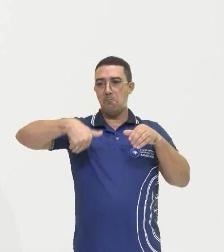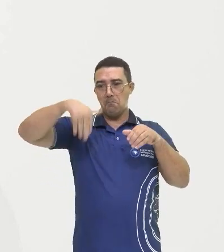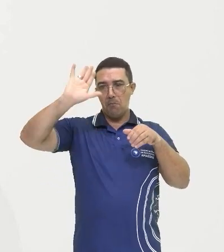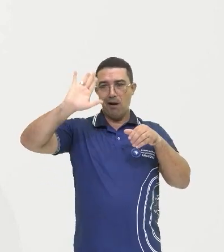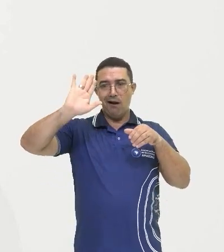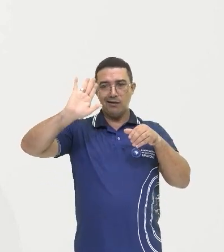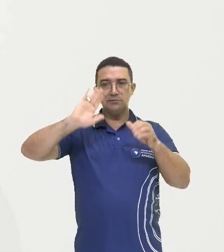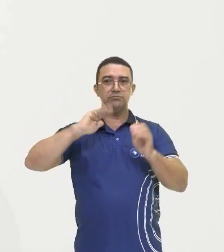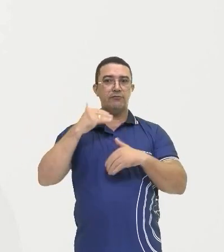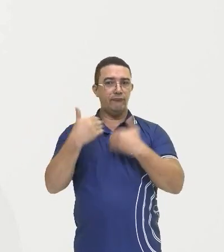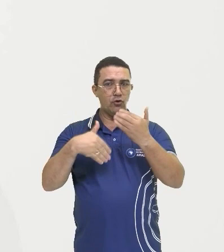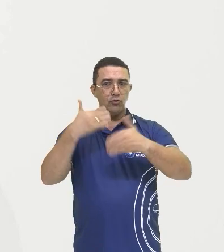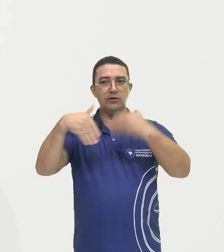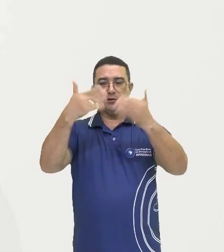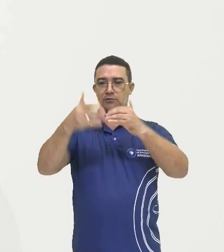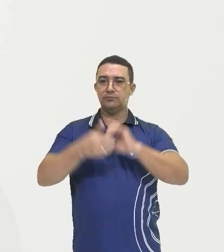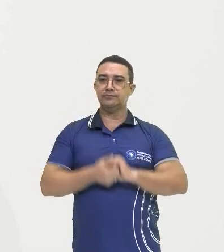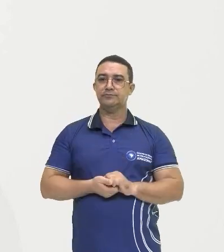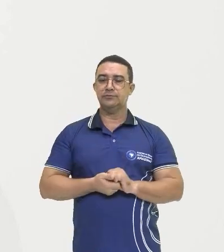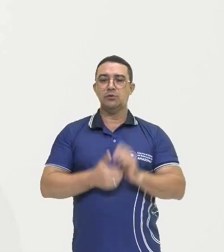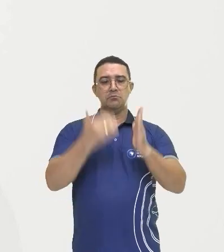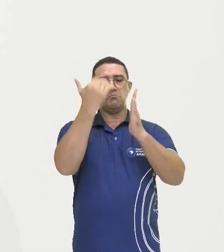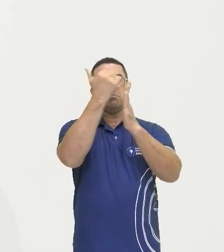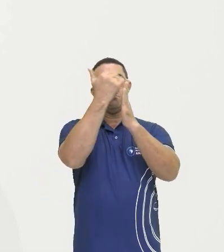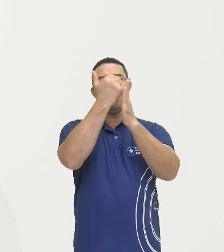bem? Essas aqui são os